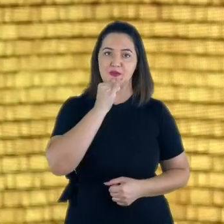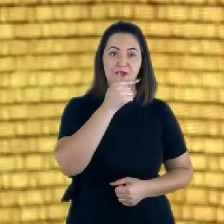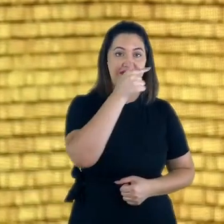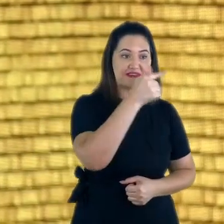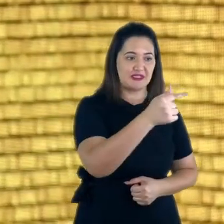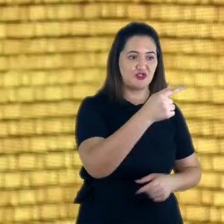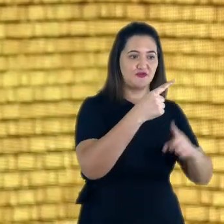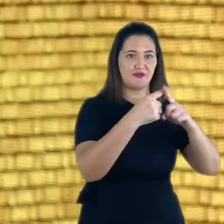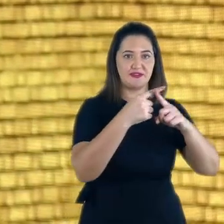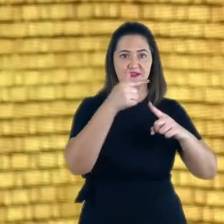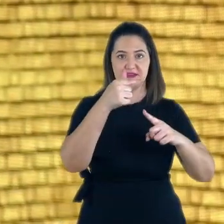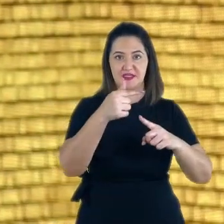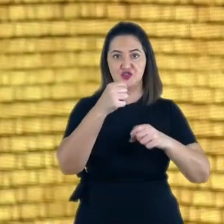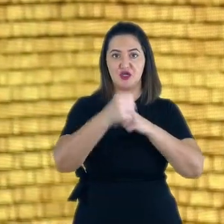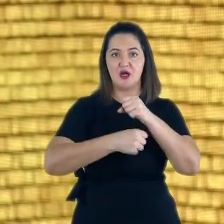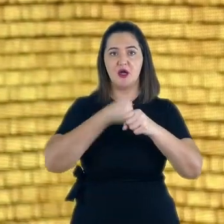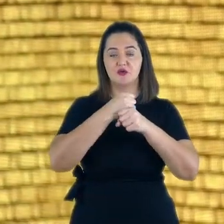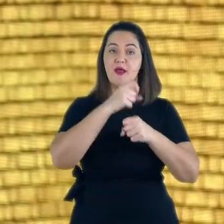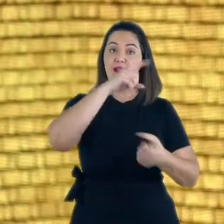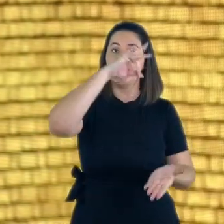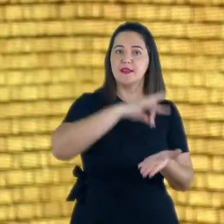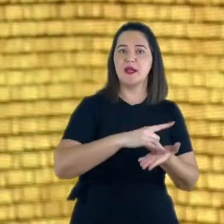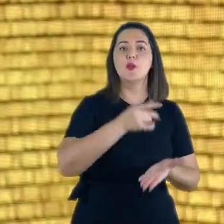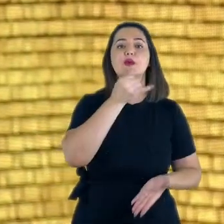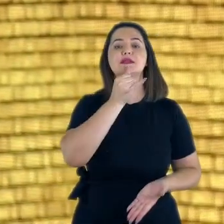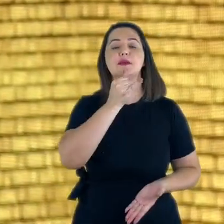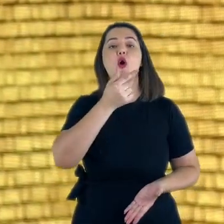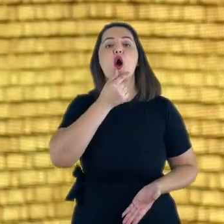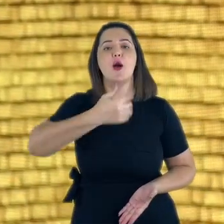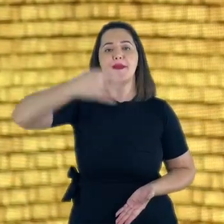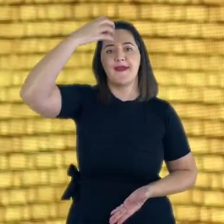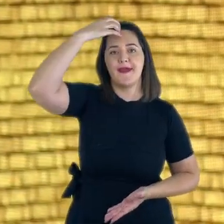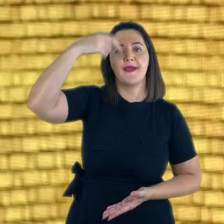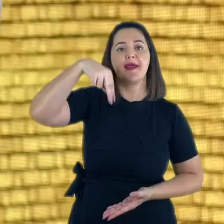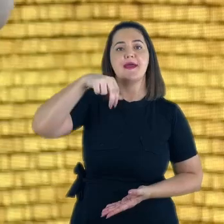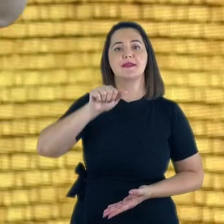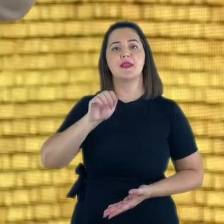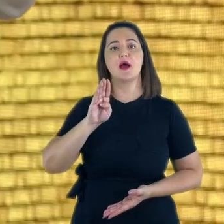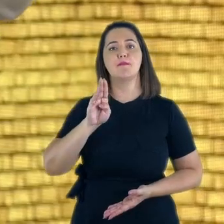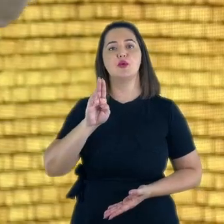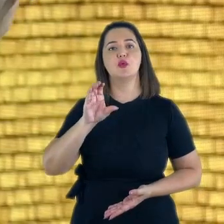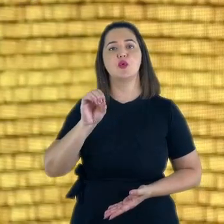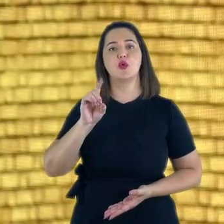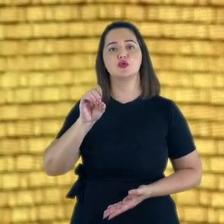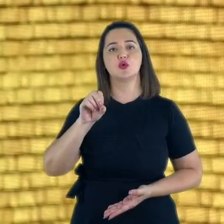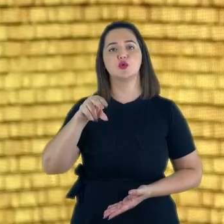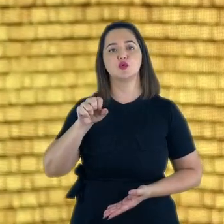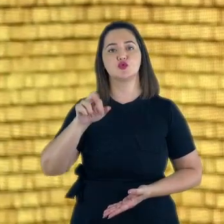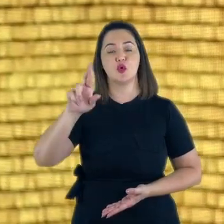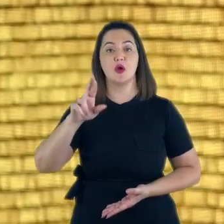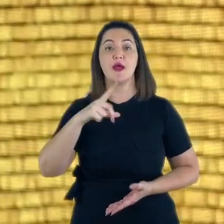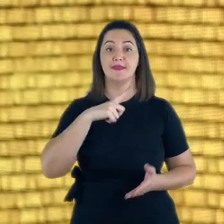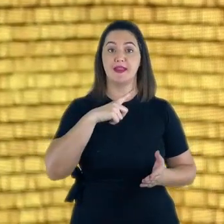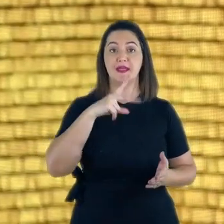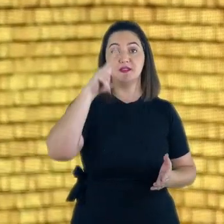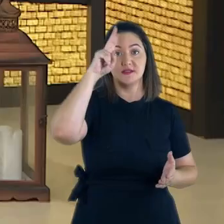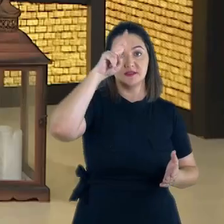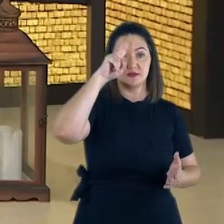7 vezes 7 anos são literais na vida de Nabucodonosor e não 1.520 anos proféticos,